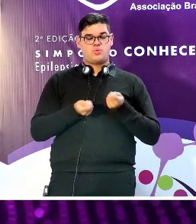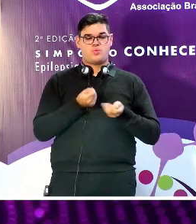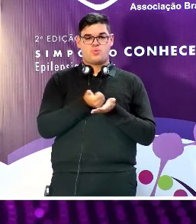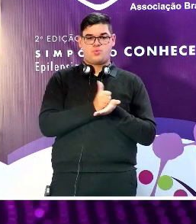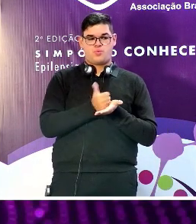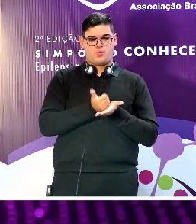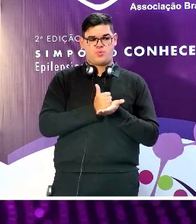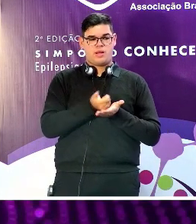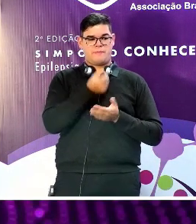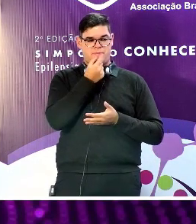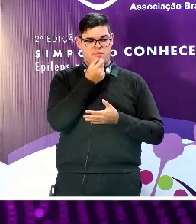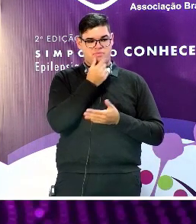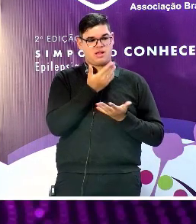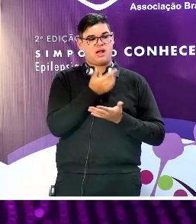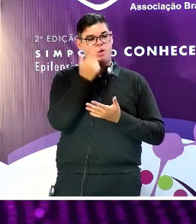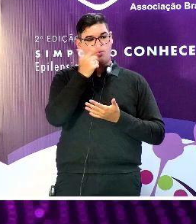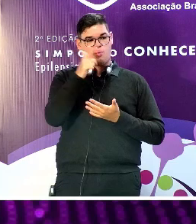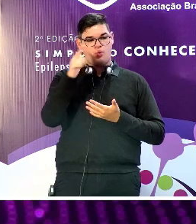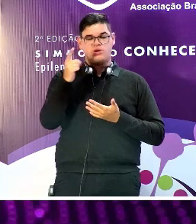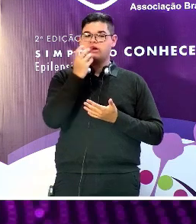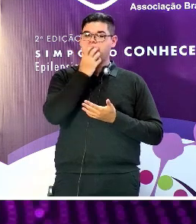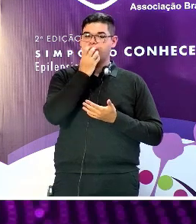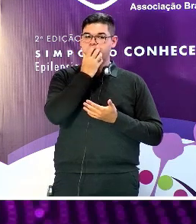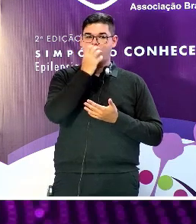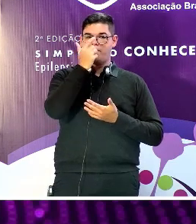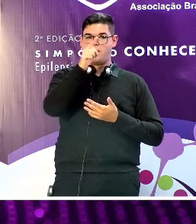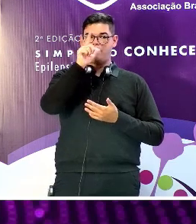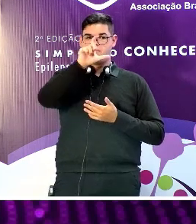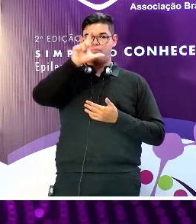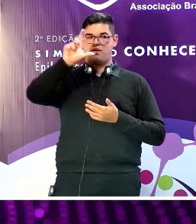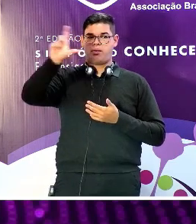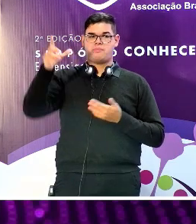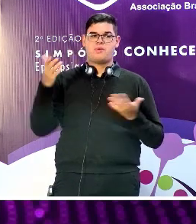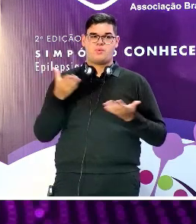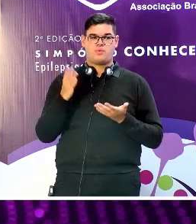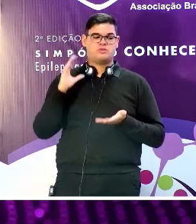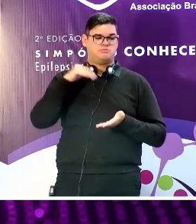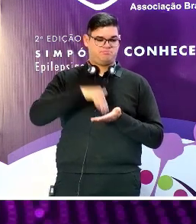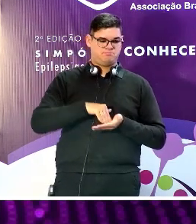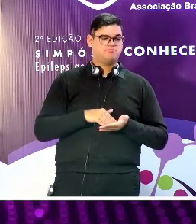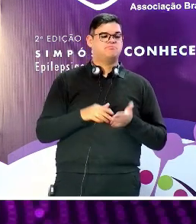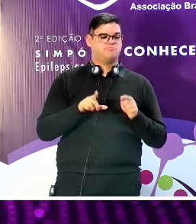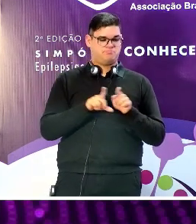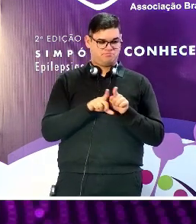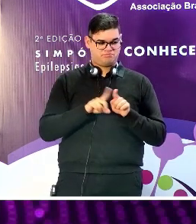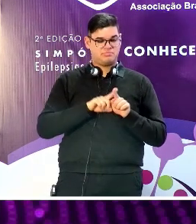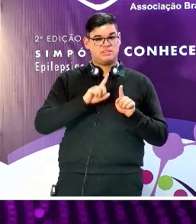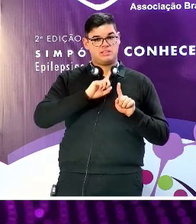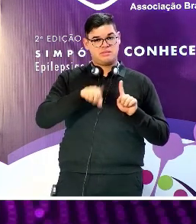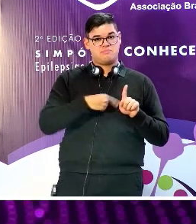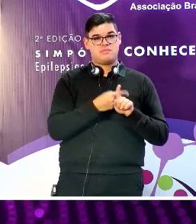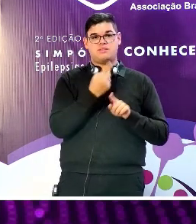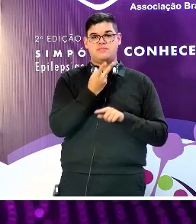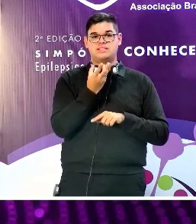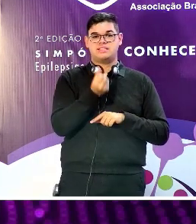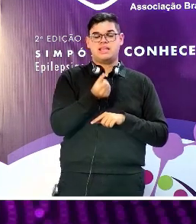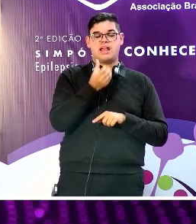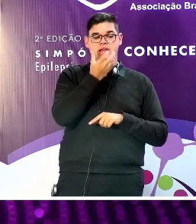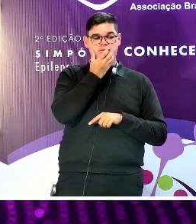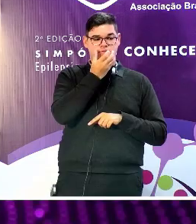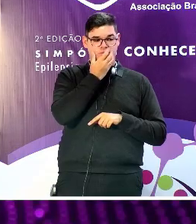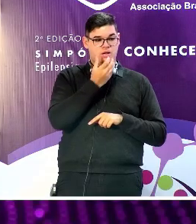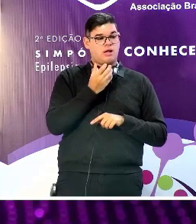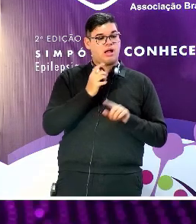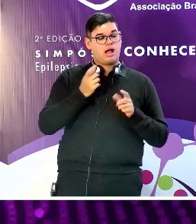Esses são os nossos outros pacientes. Hoje a gente trata mais de 26 cachorros.